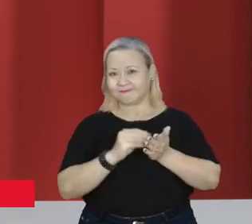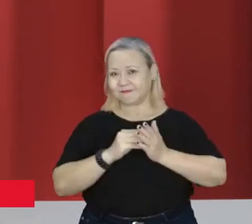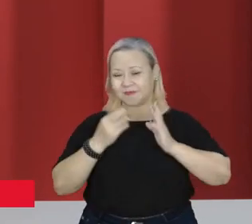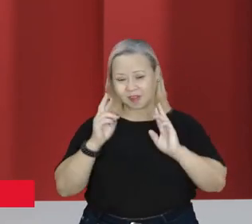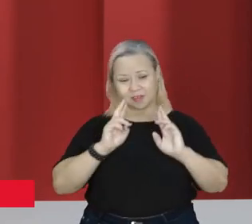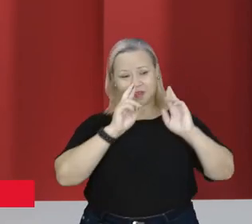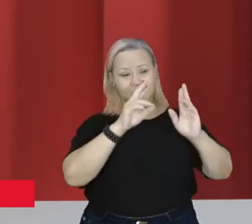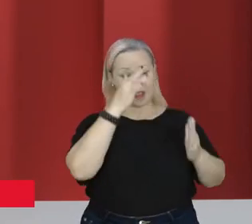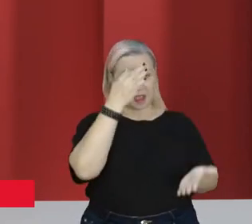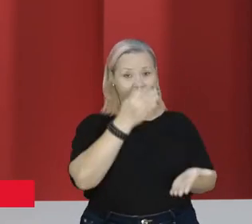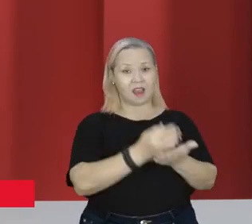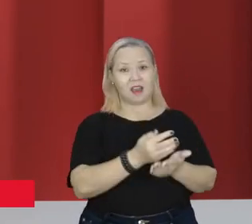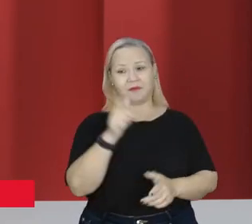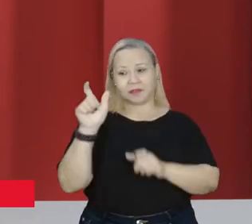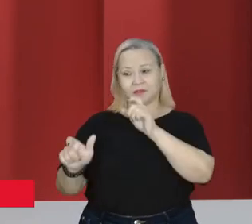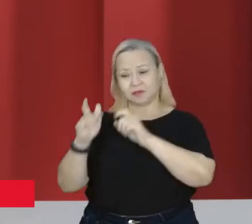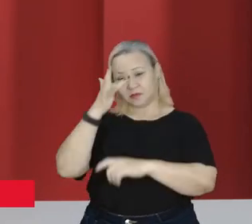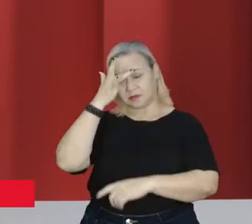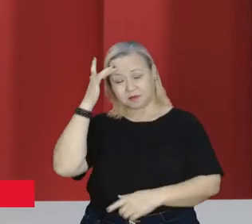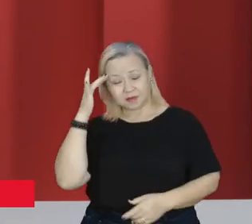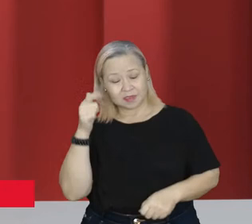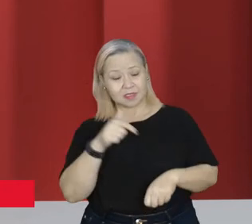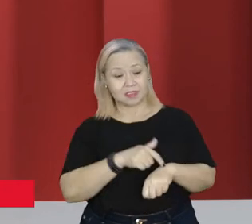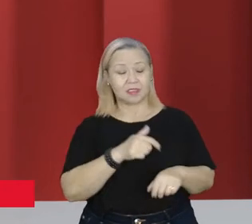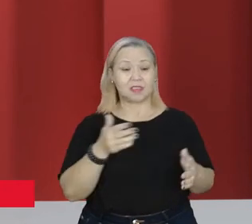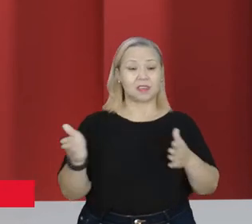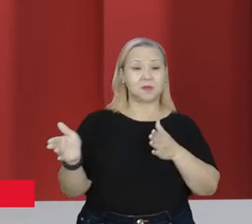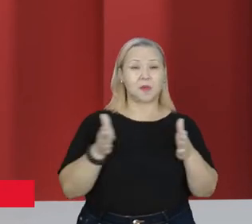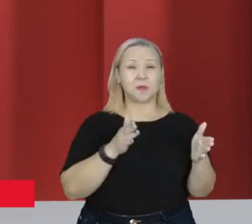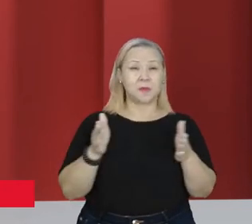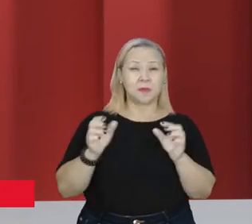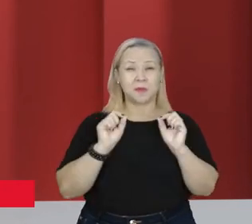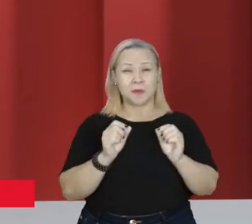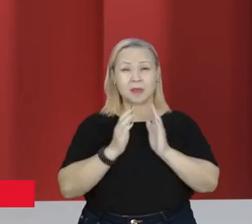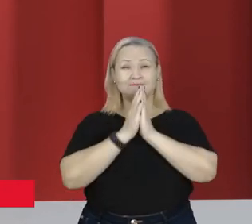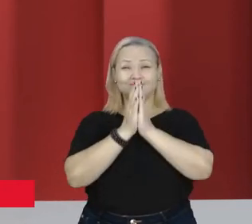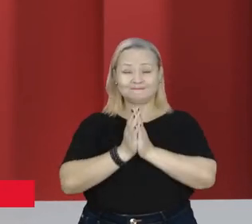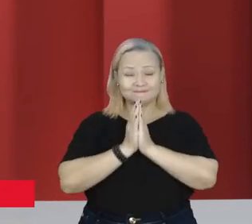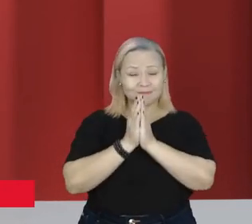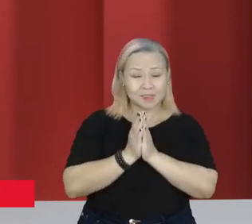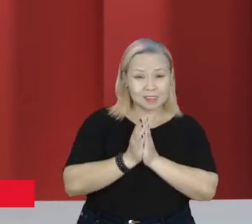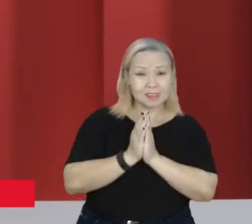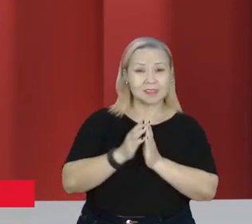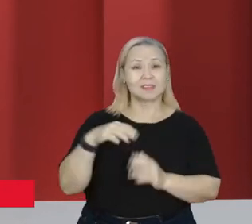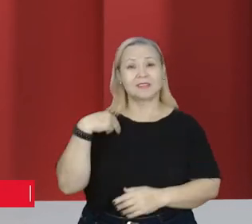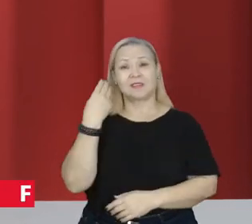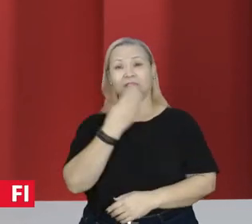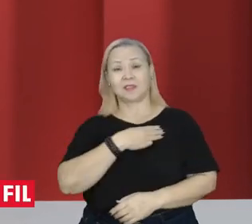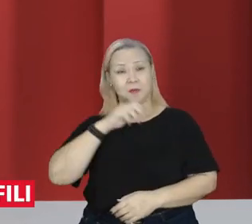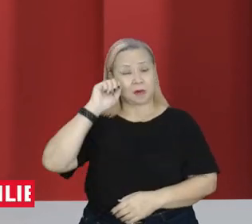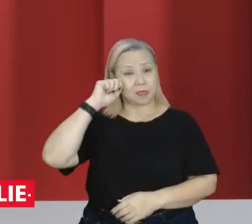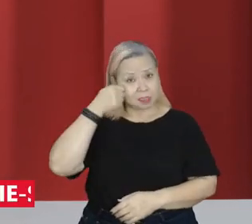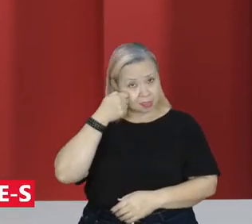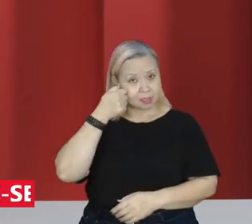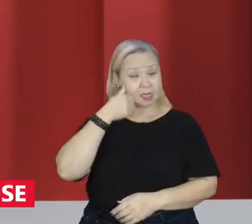fé alheia, né, aquele momento ali de devoção à Nossa Senhora Aparecida, padroeira do Brasil. Ele achou que era